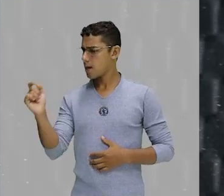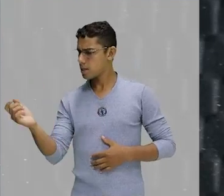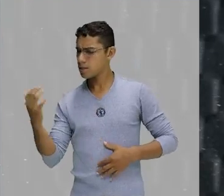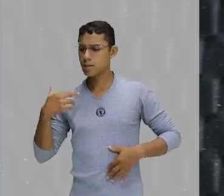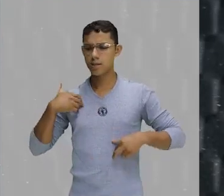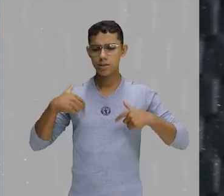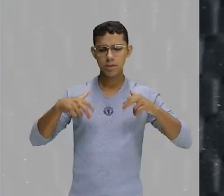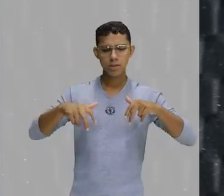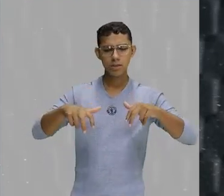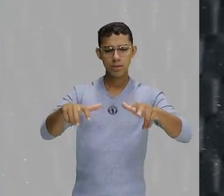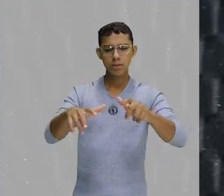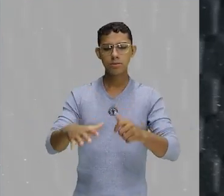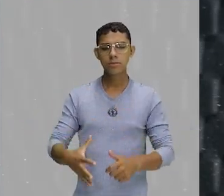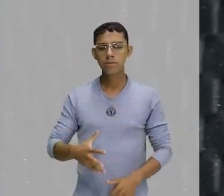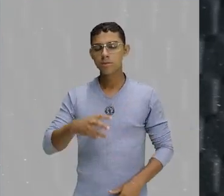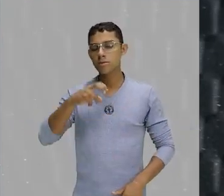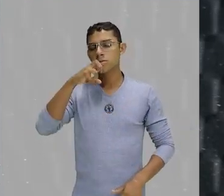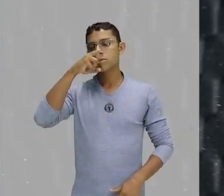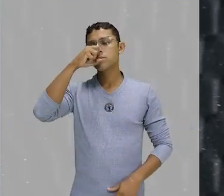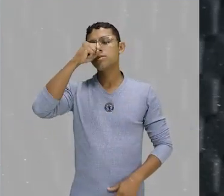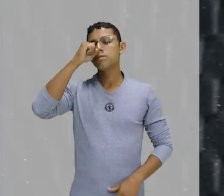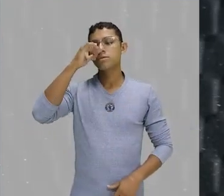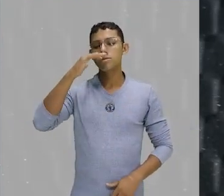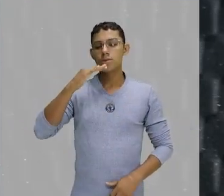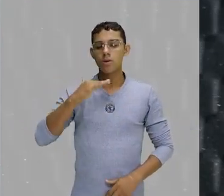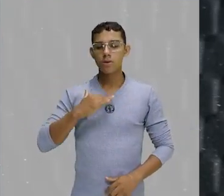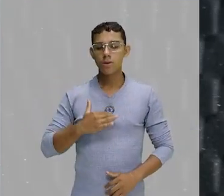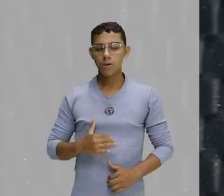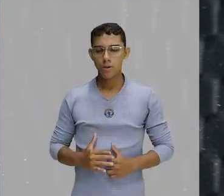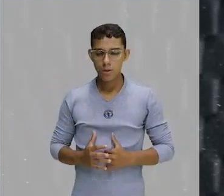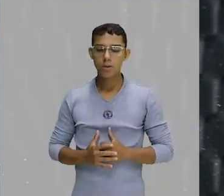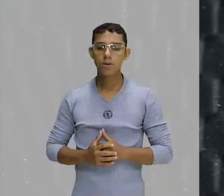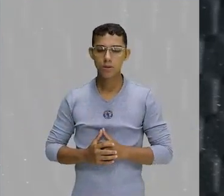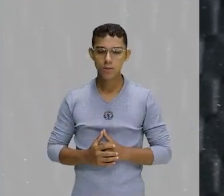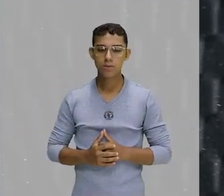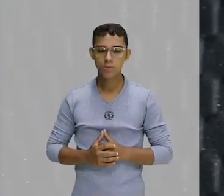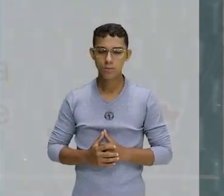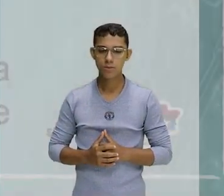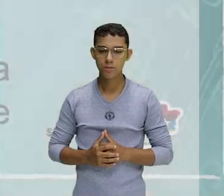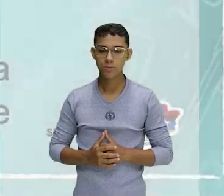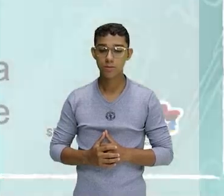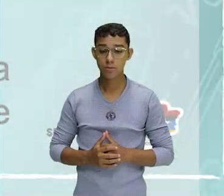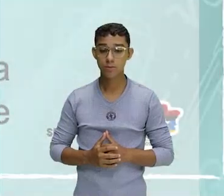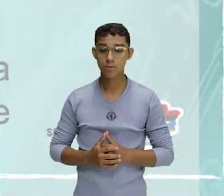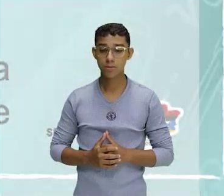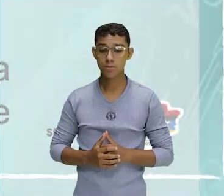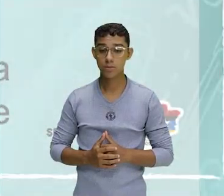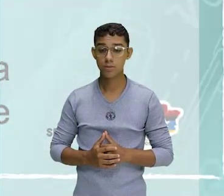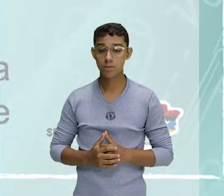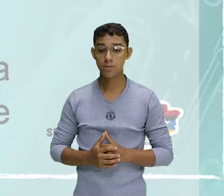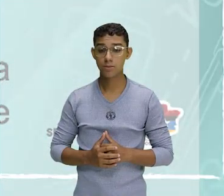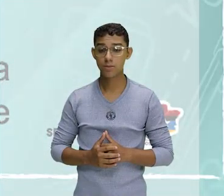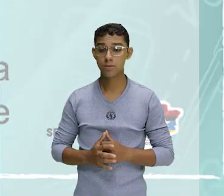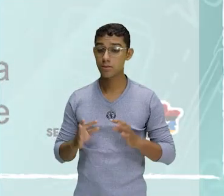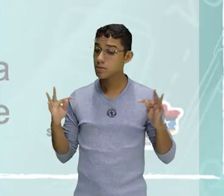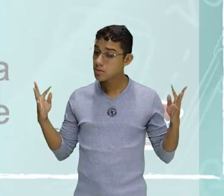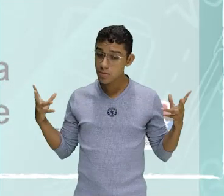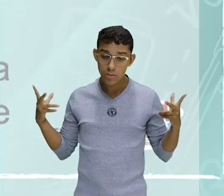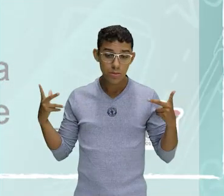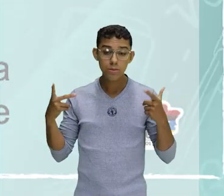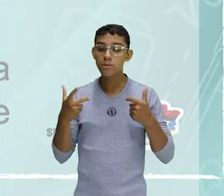sair, caminhar, respirar profundo, respirar ar puro. Ai, ai, ai. Todas essas